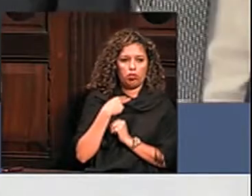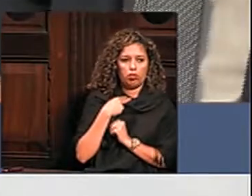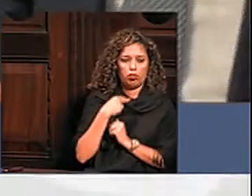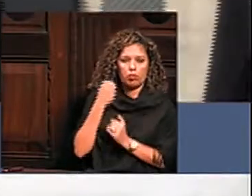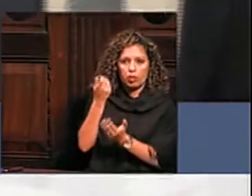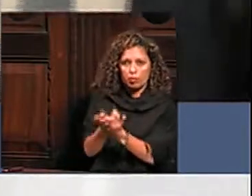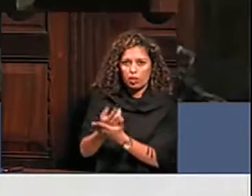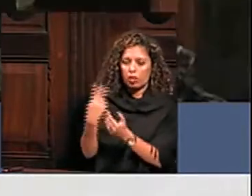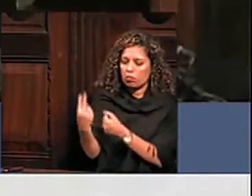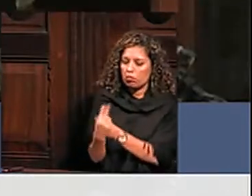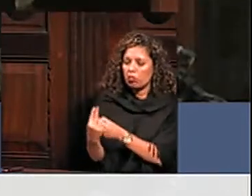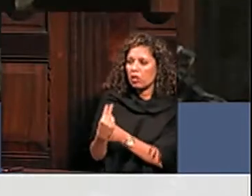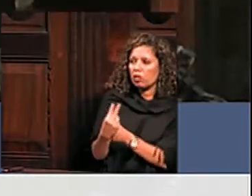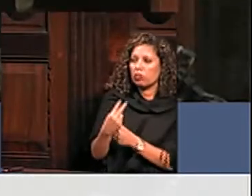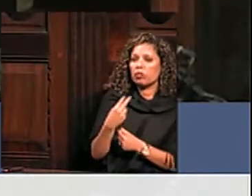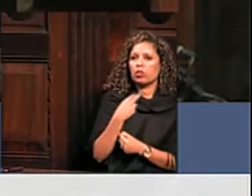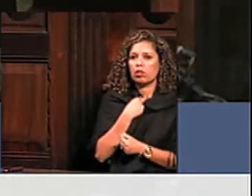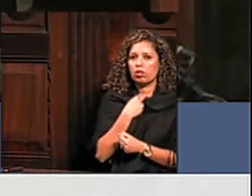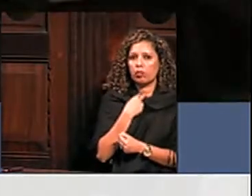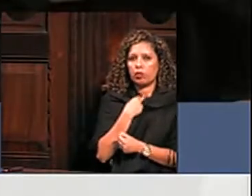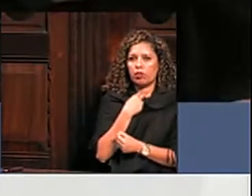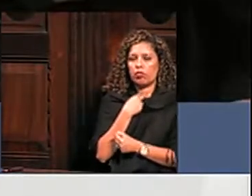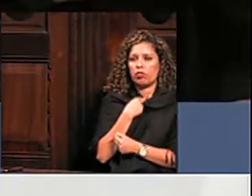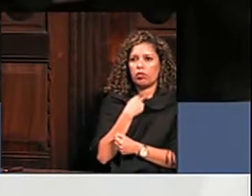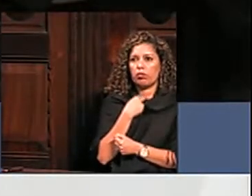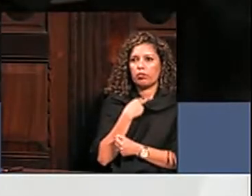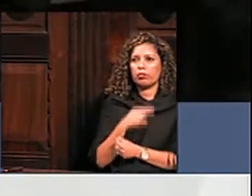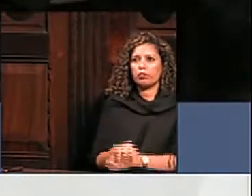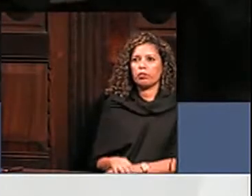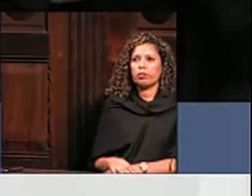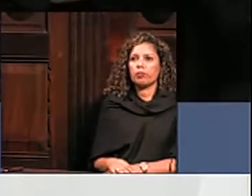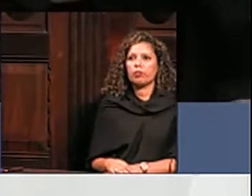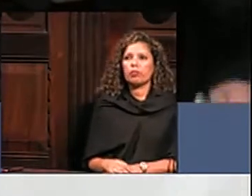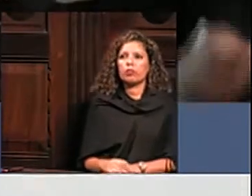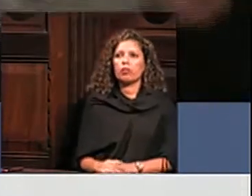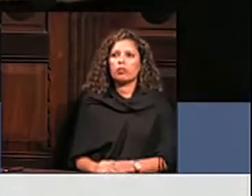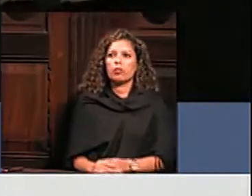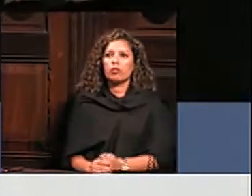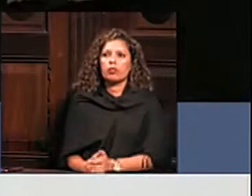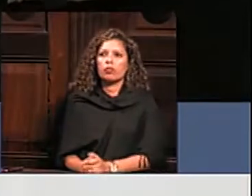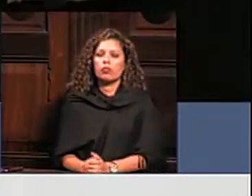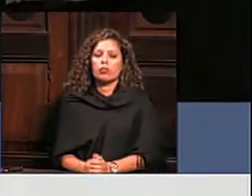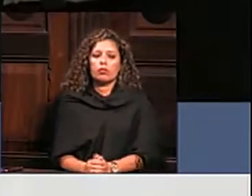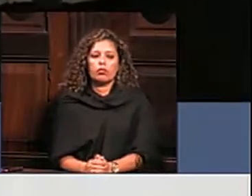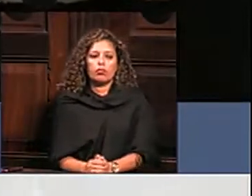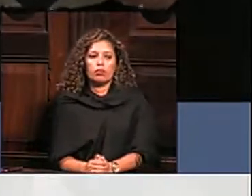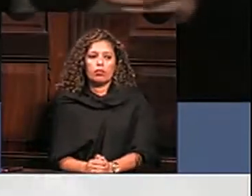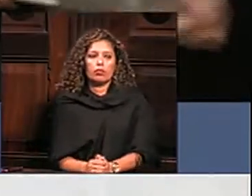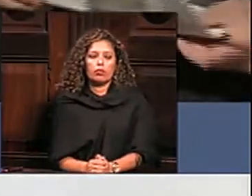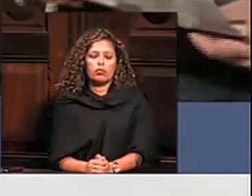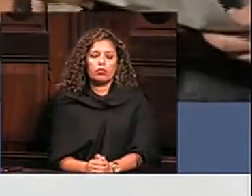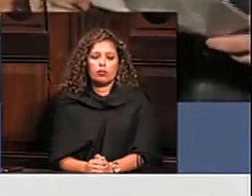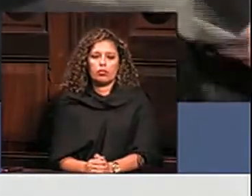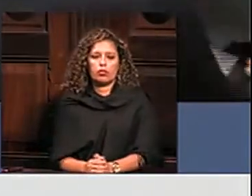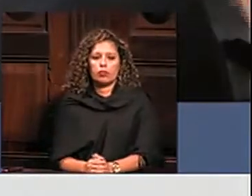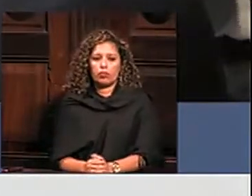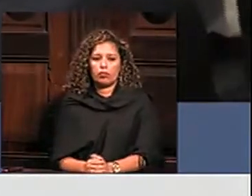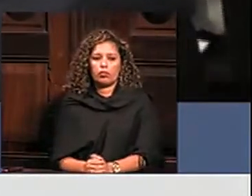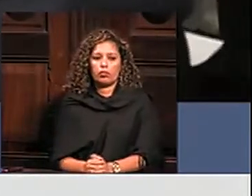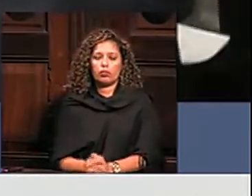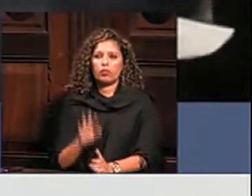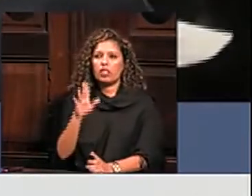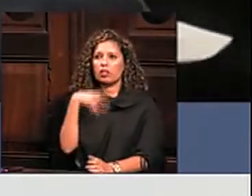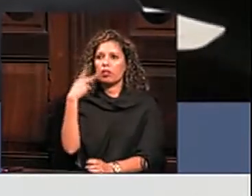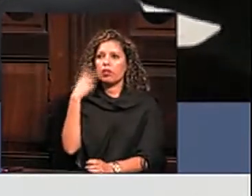Eu quero chamar a atenção do relator. Não, mas deixa eu dizer logo o segundo, eu só vou trabalhar dois. Não, mas aí vamos tentar fazer um acordo. Espera aí, querido, eu não falei